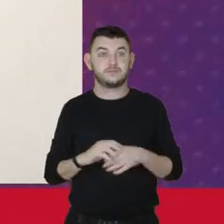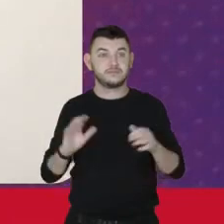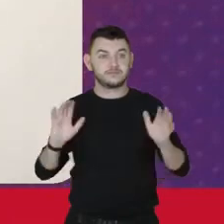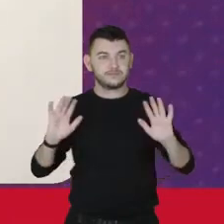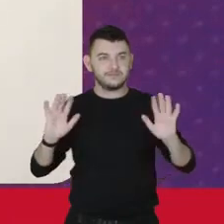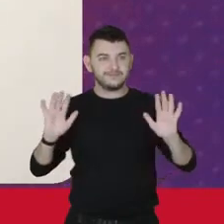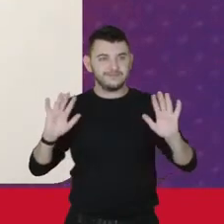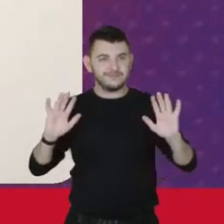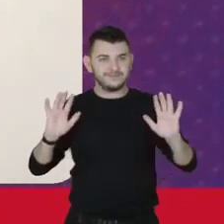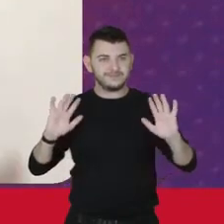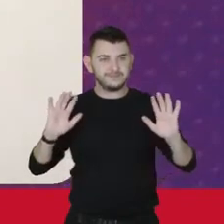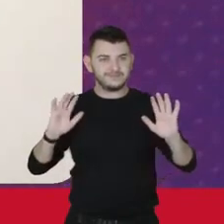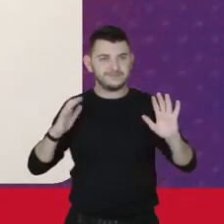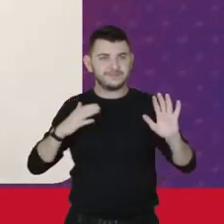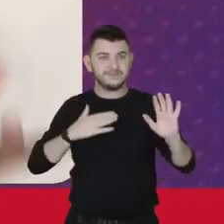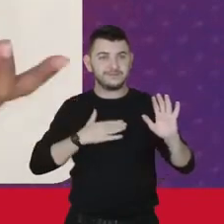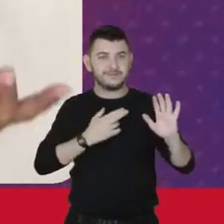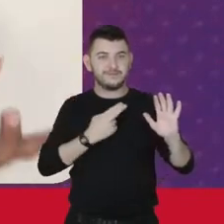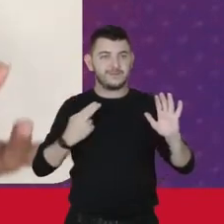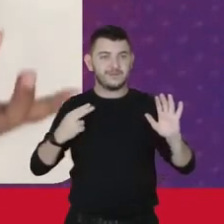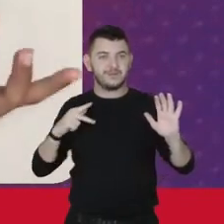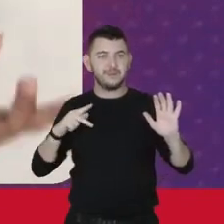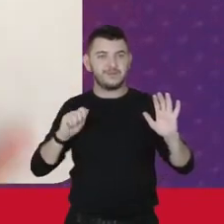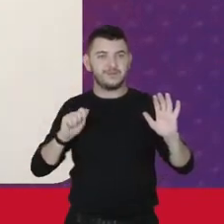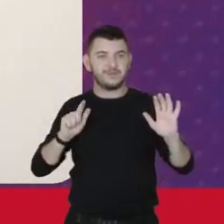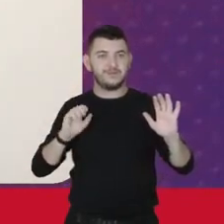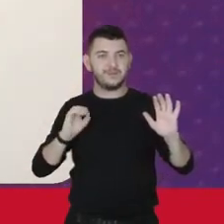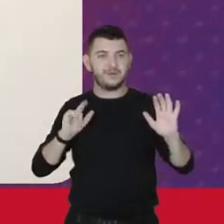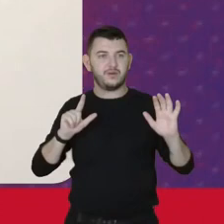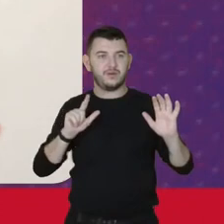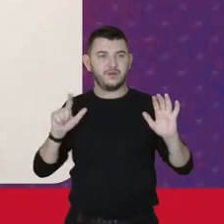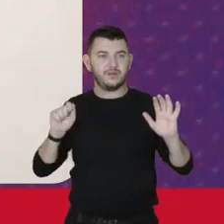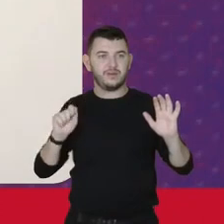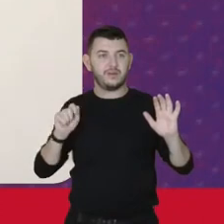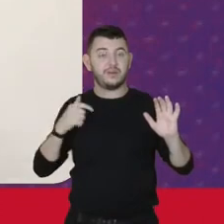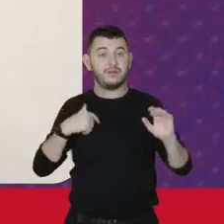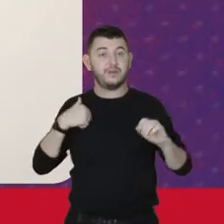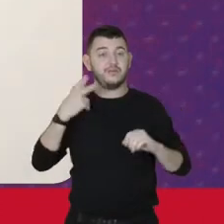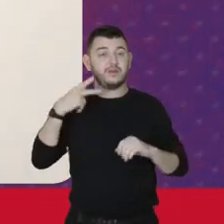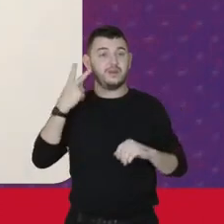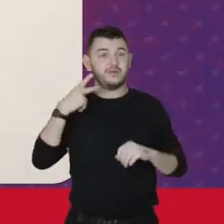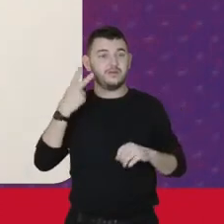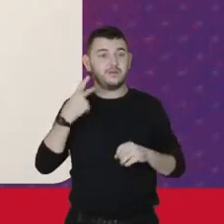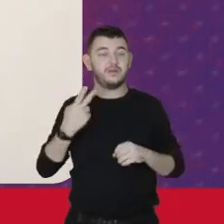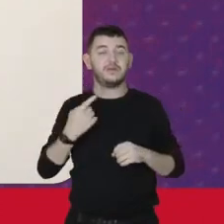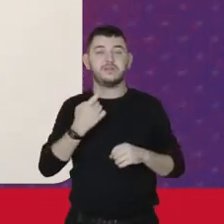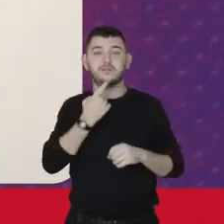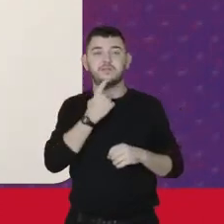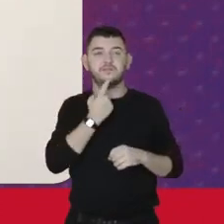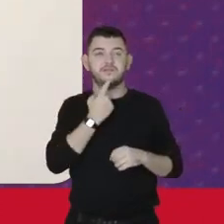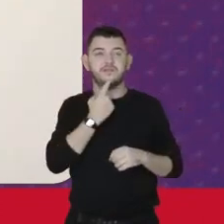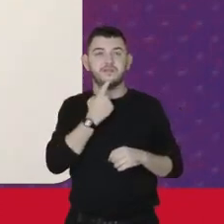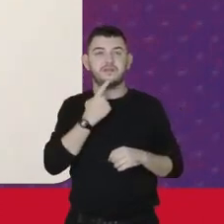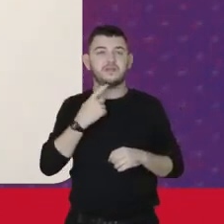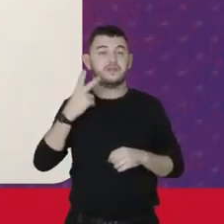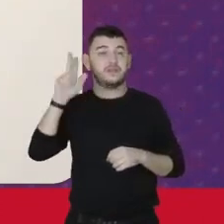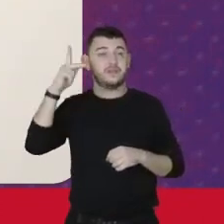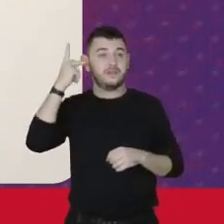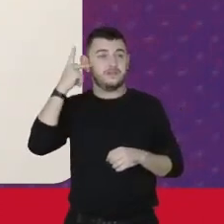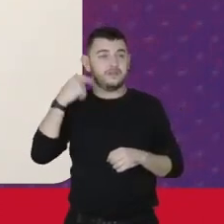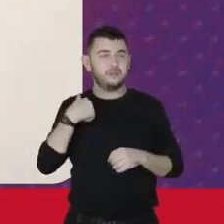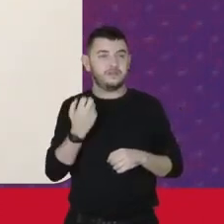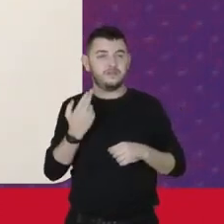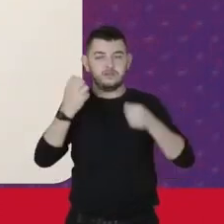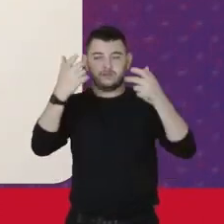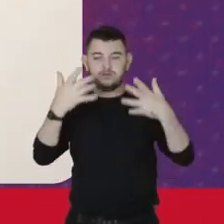Olá, eu sou Paola Miguel, vereadora da cidade de Campinas, interior de São Paulo. Vou contar um pouquinho da minha trajetória. Eu